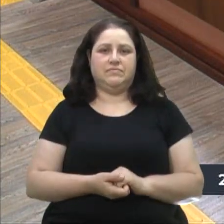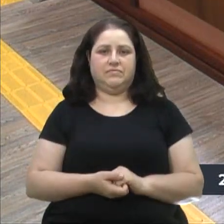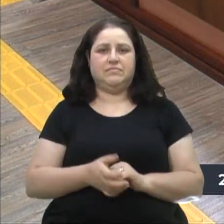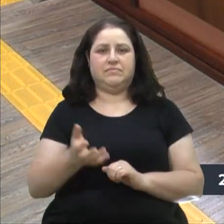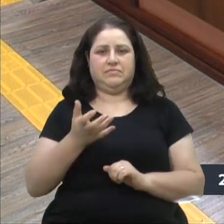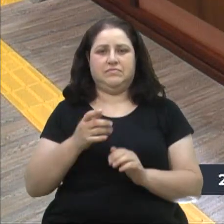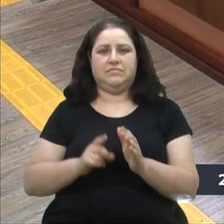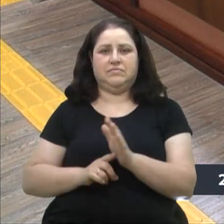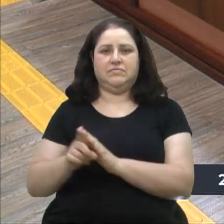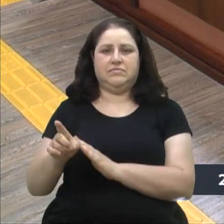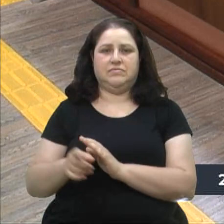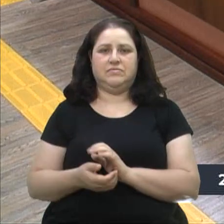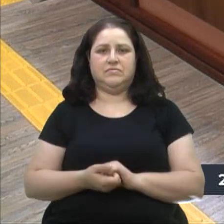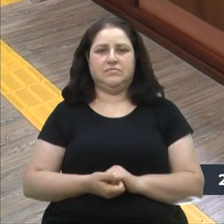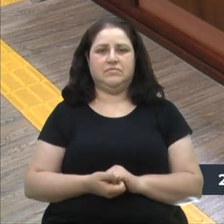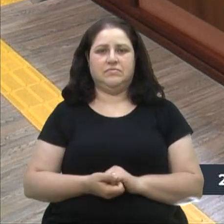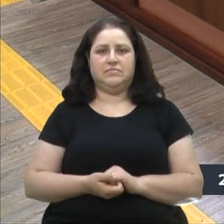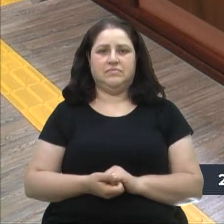uma pergunta.